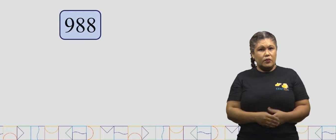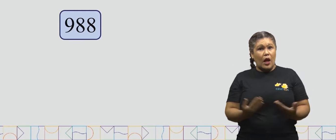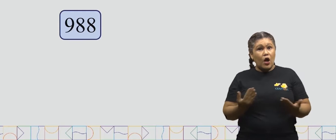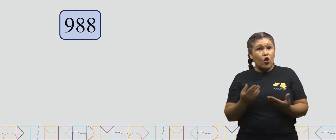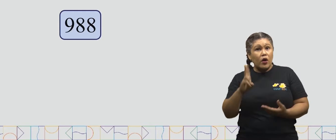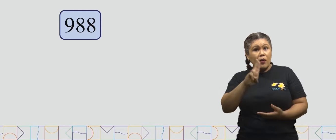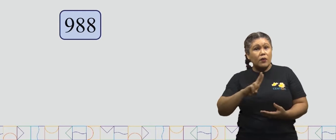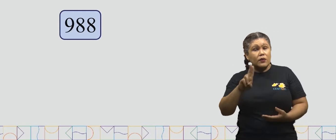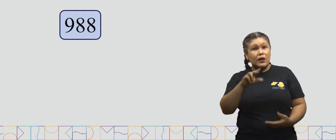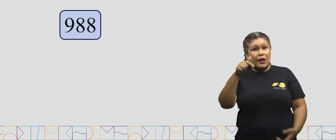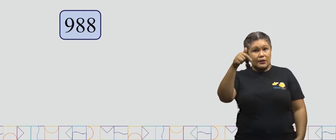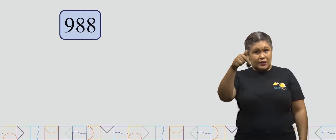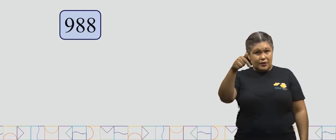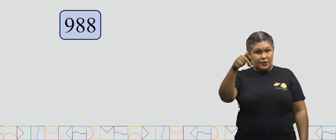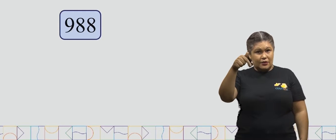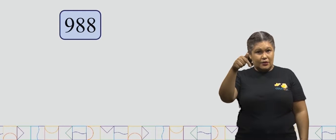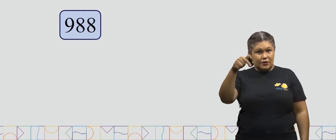7.